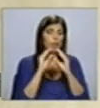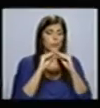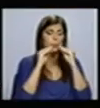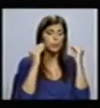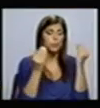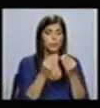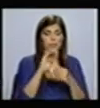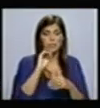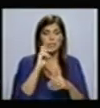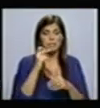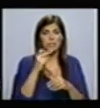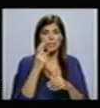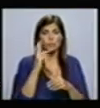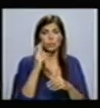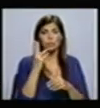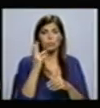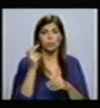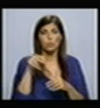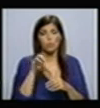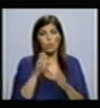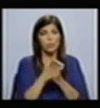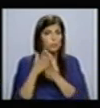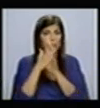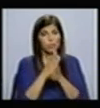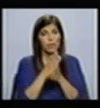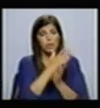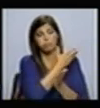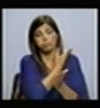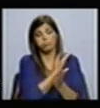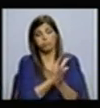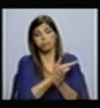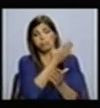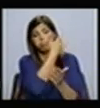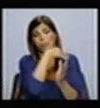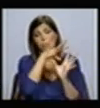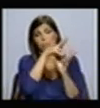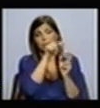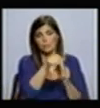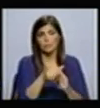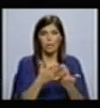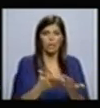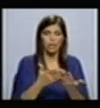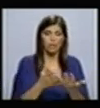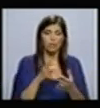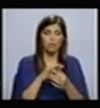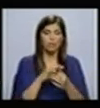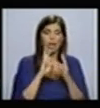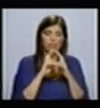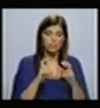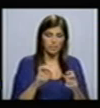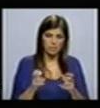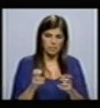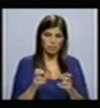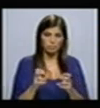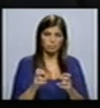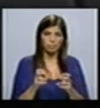também é estudar o passado deste planeta gigante. Vamos agora associar a investigação no